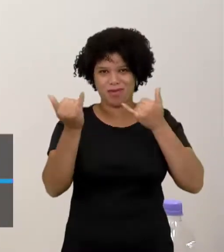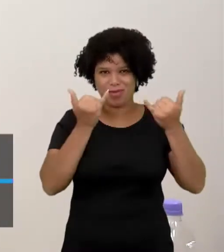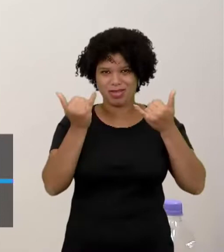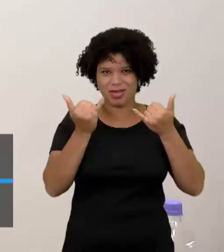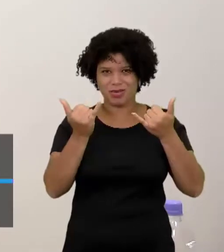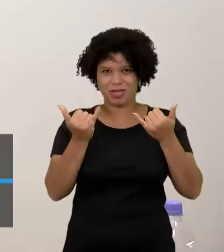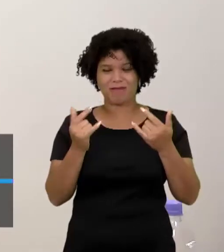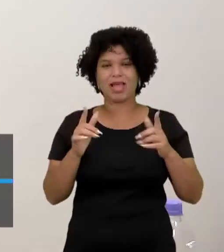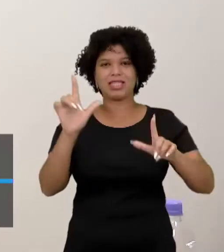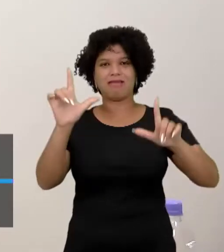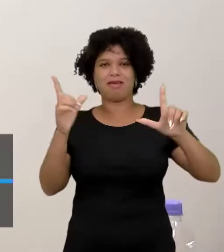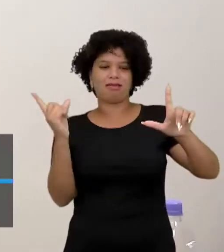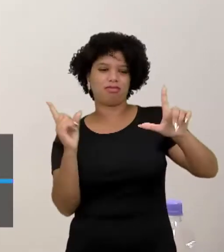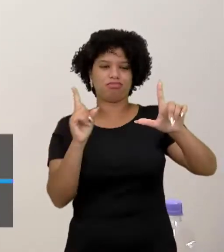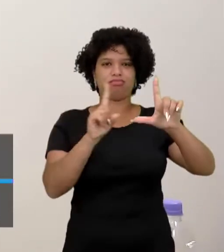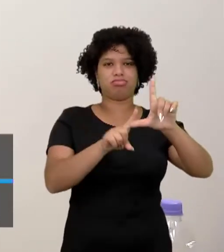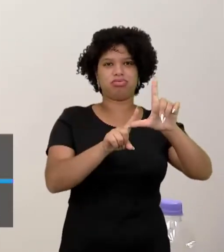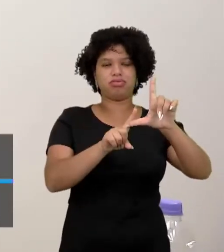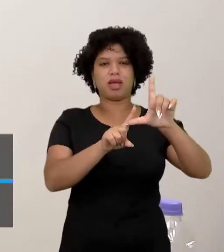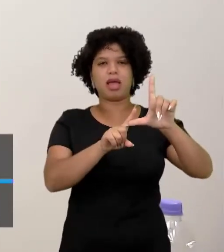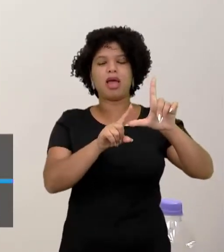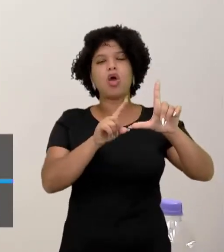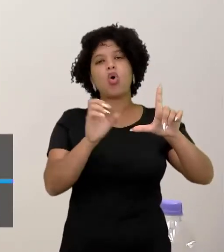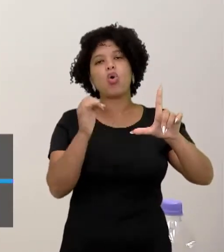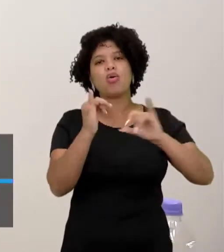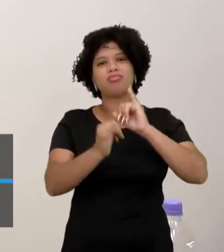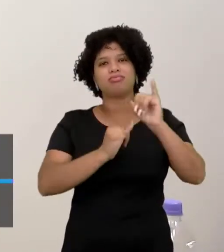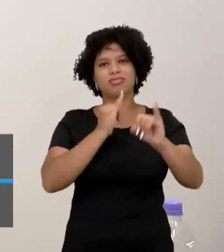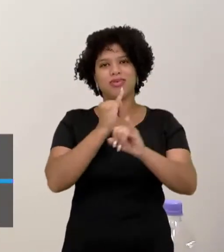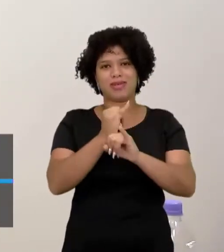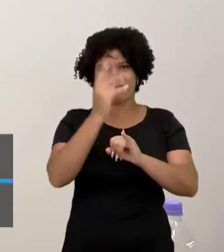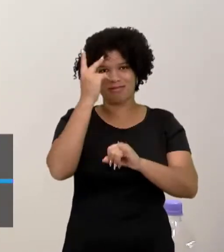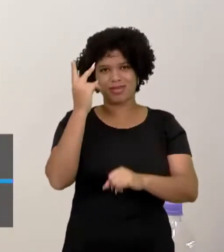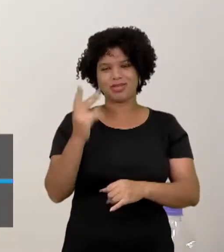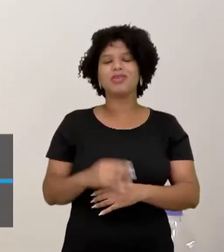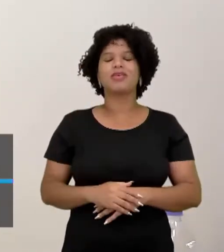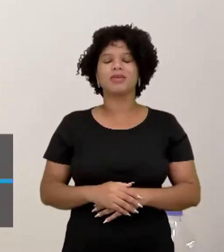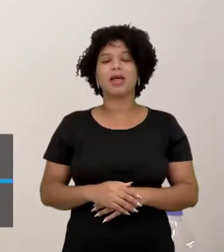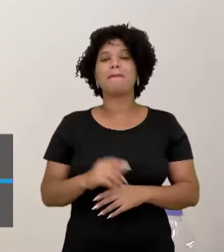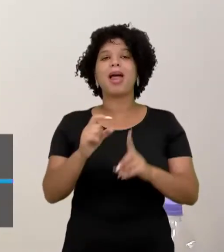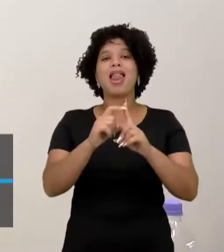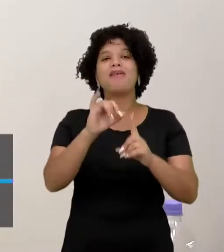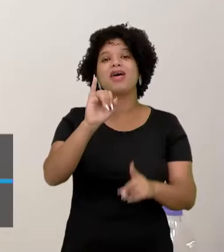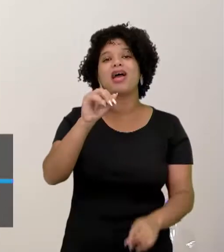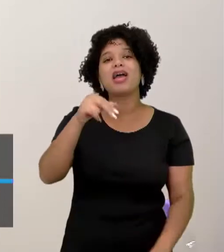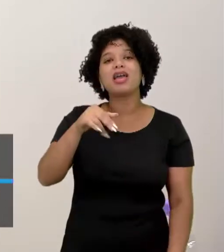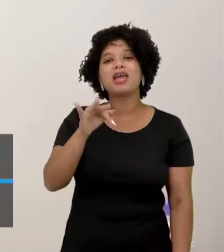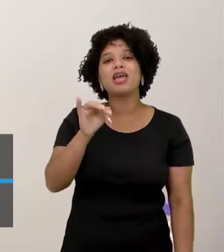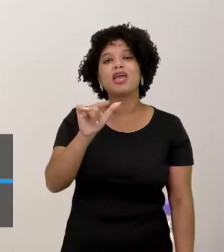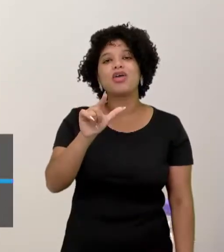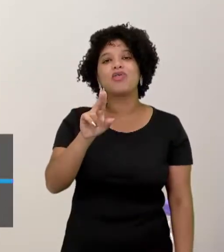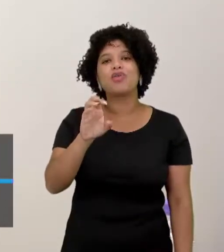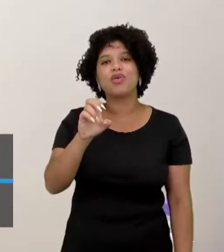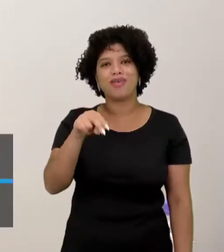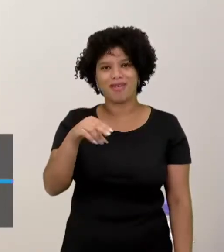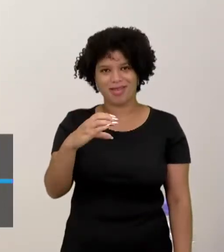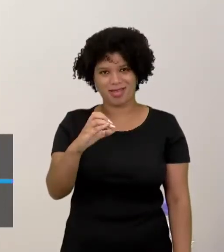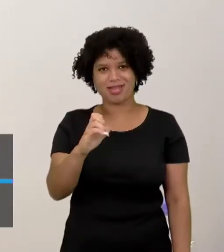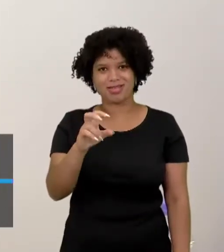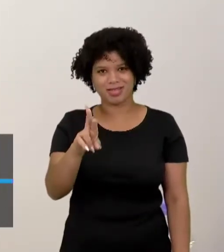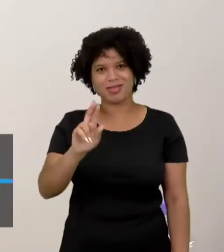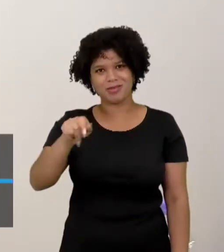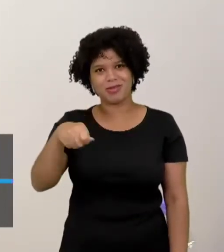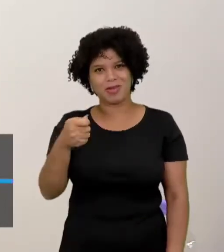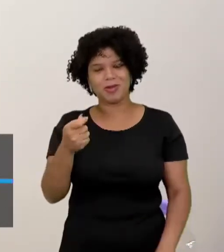opções, né? Você ainda tem a internet para pesquisar. Então, não necessariamente você precisa perguntar para